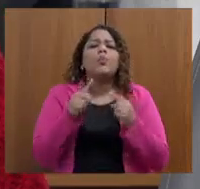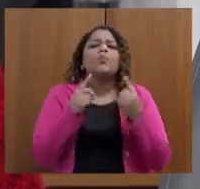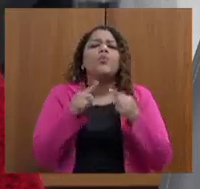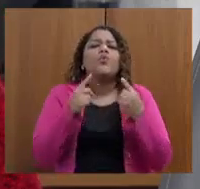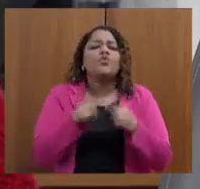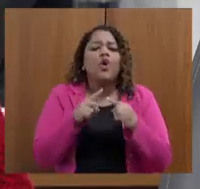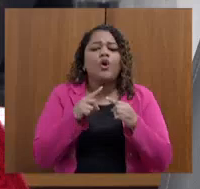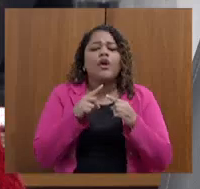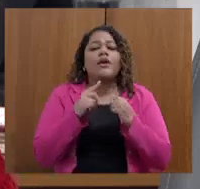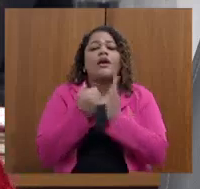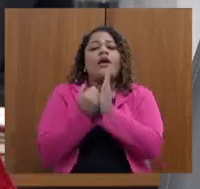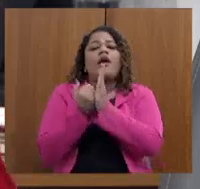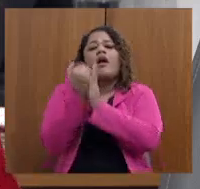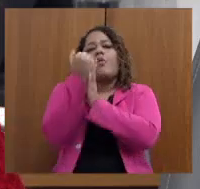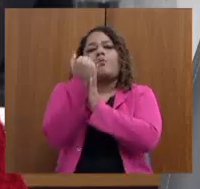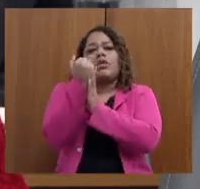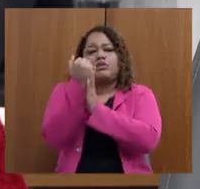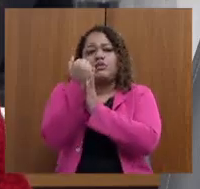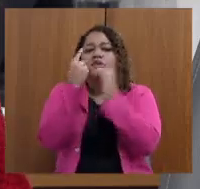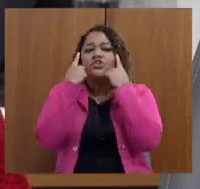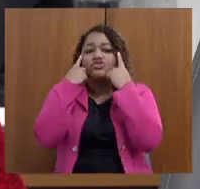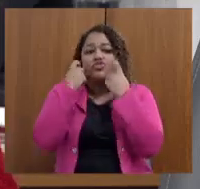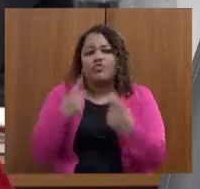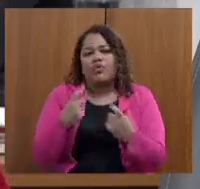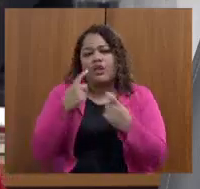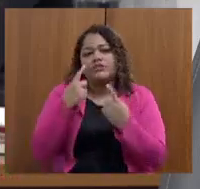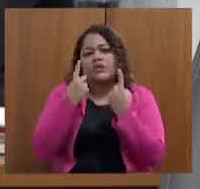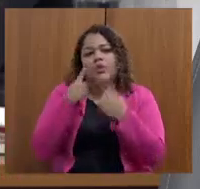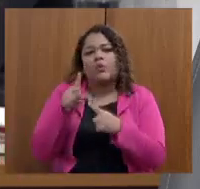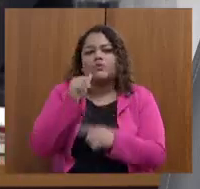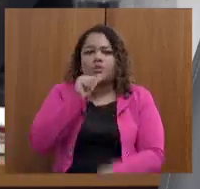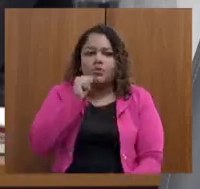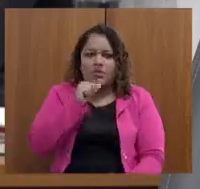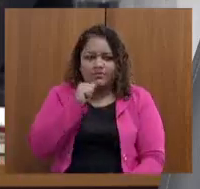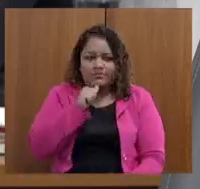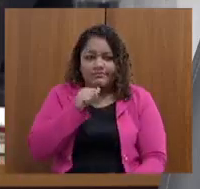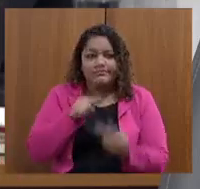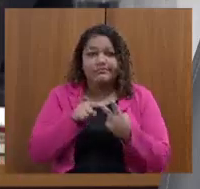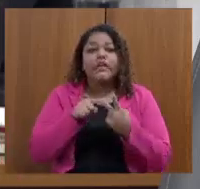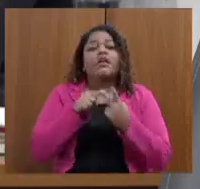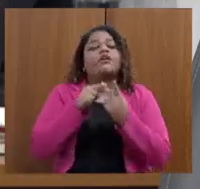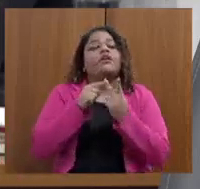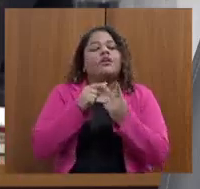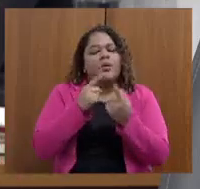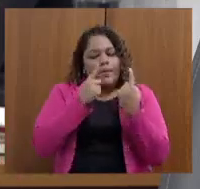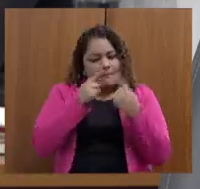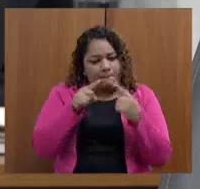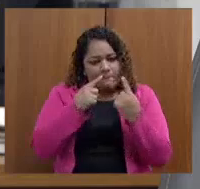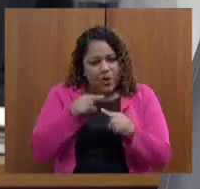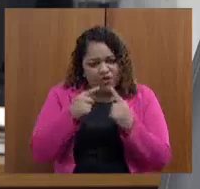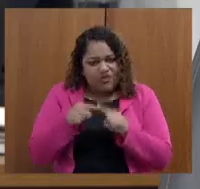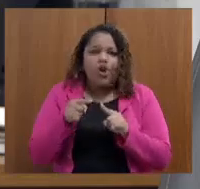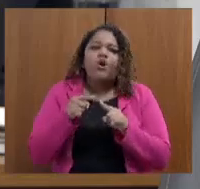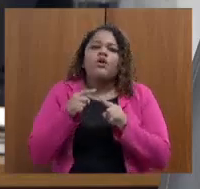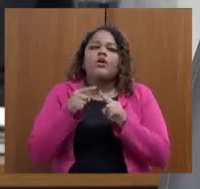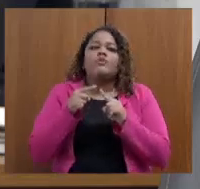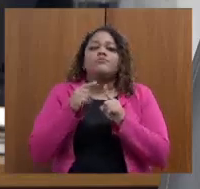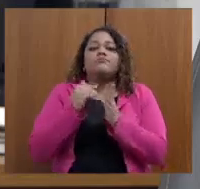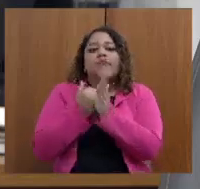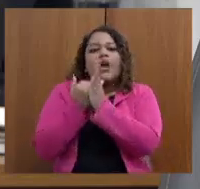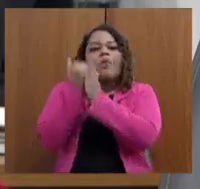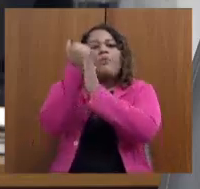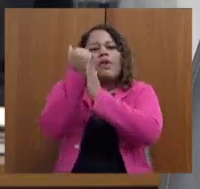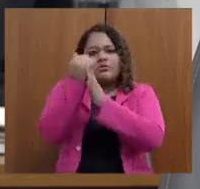provoca um processo Avassalador de assédio provoca um processo Avassalador de violência contra as mulheres